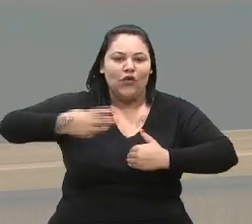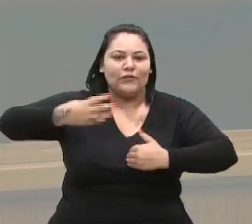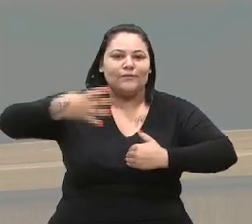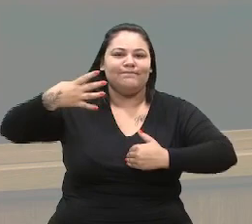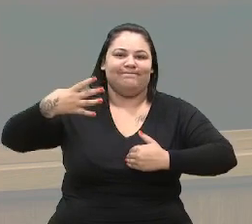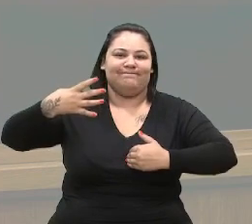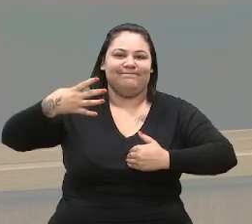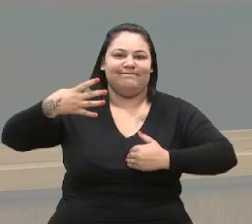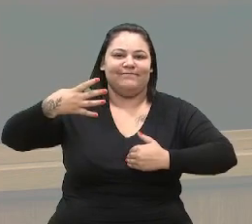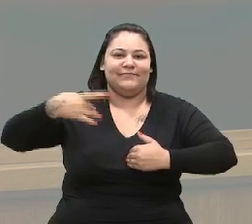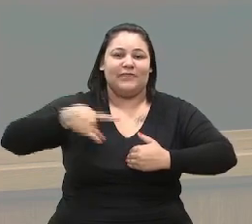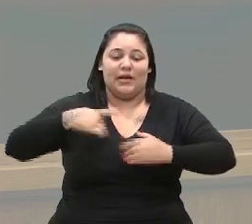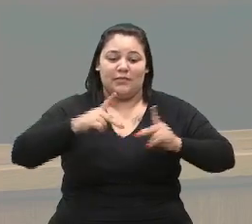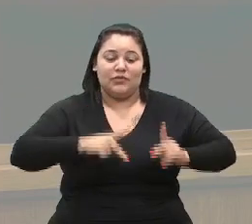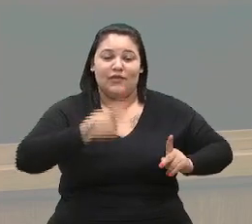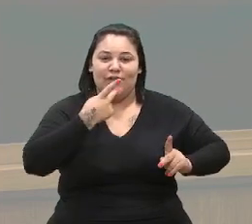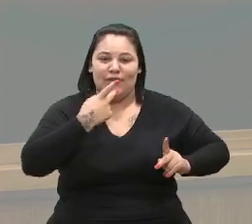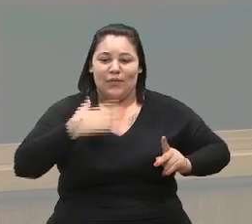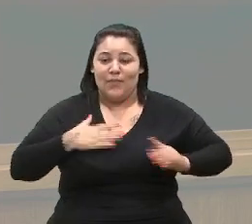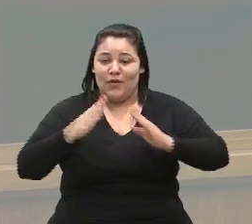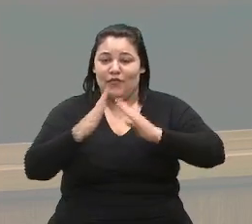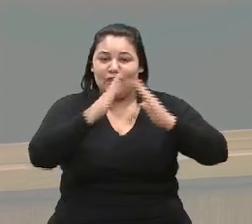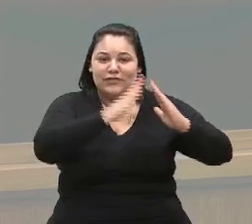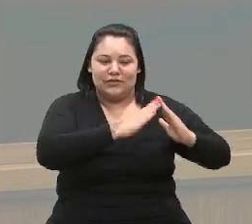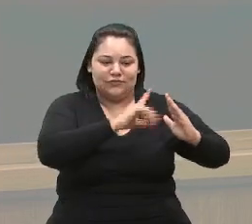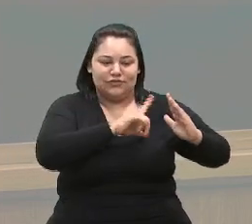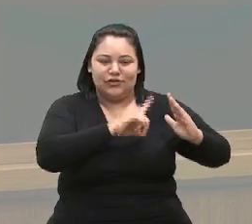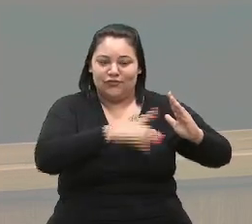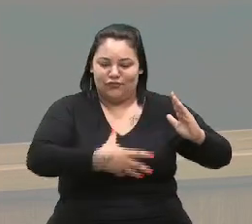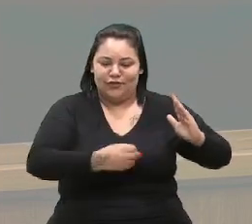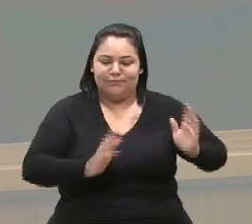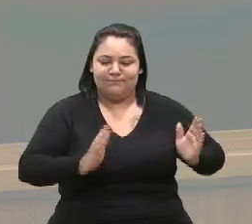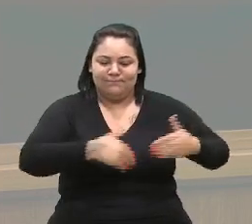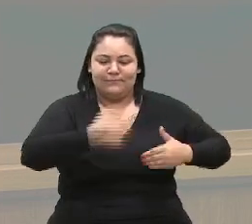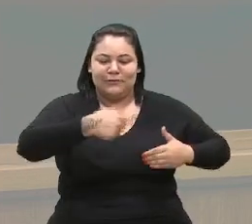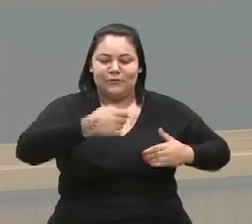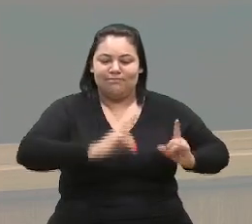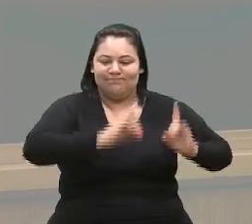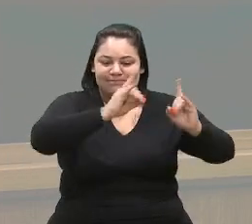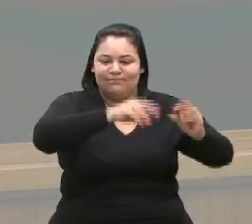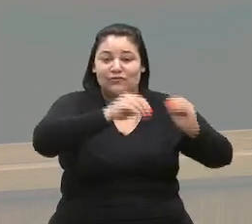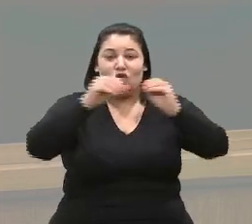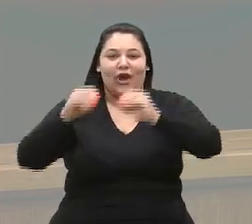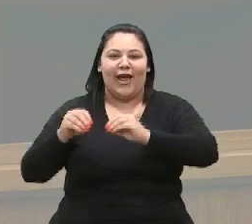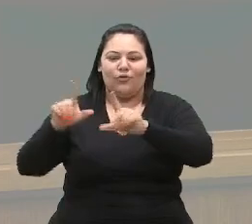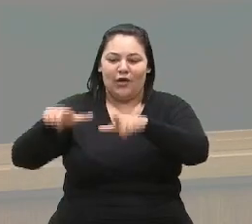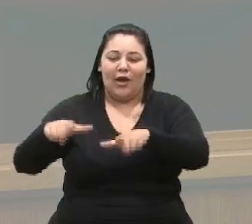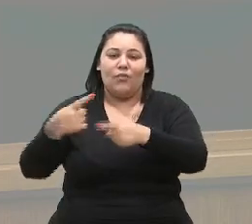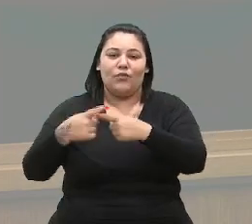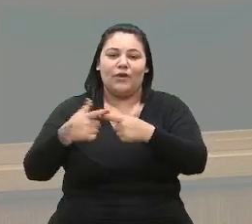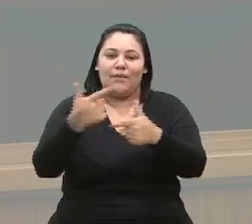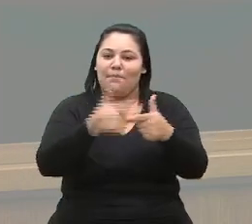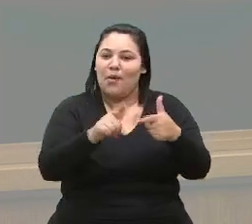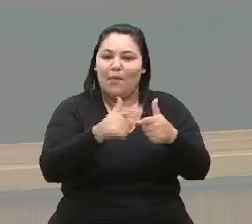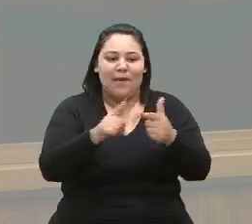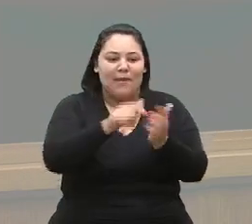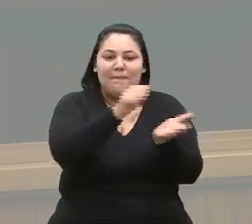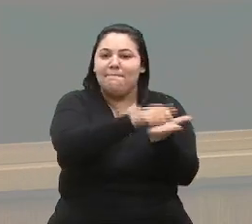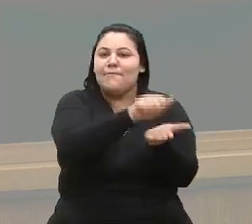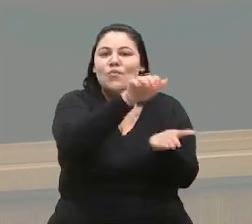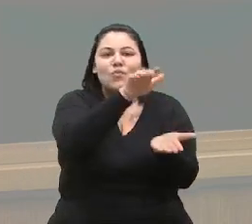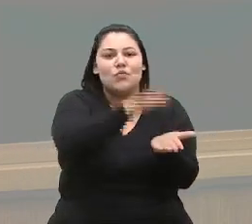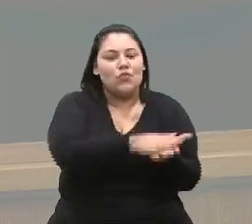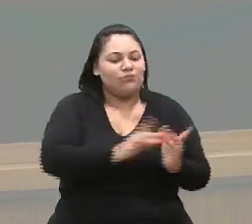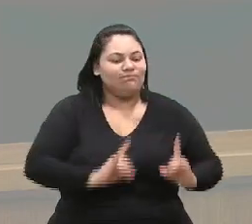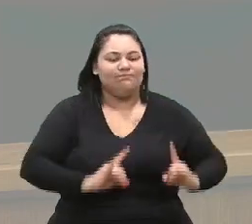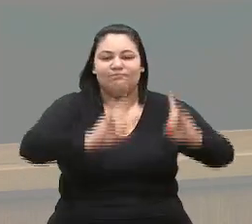me disse, não, meu vizinho ali, que tinha um filho autista, eles tiveram que se mudar porque era problema com os vizinhos, era multa de condomínio,